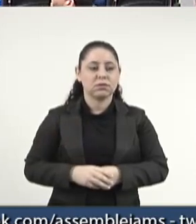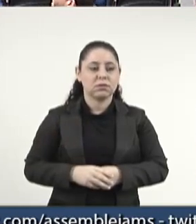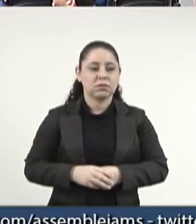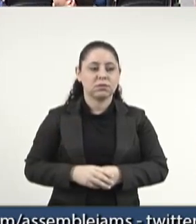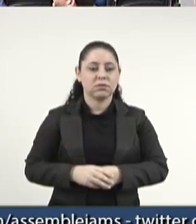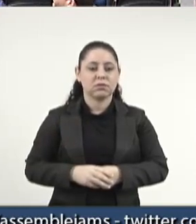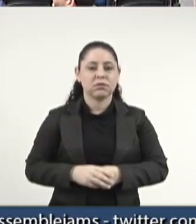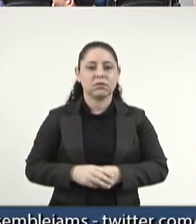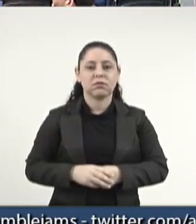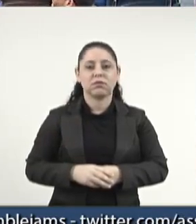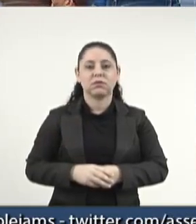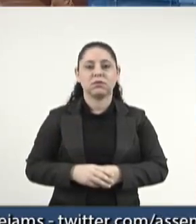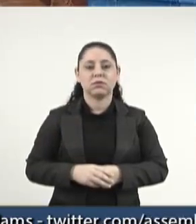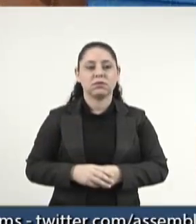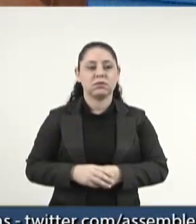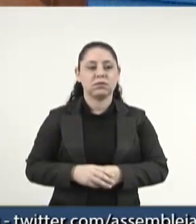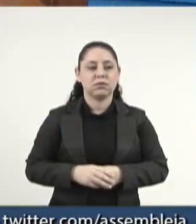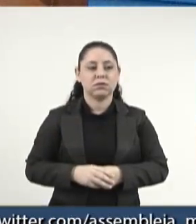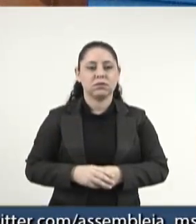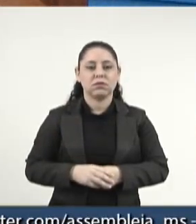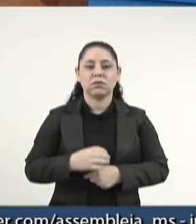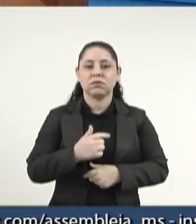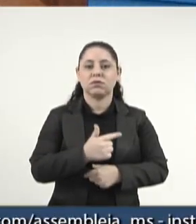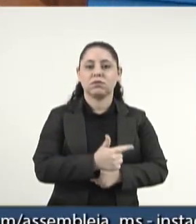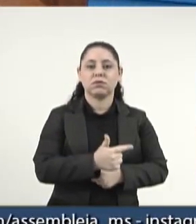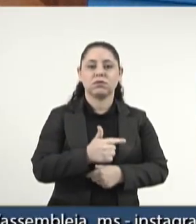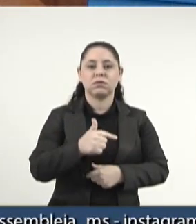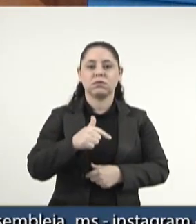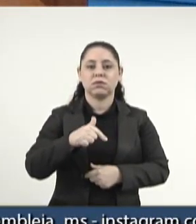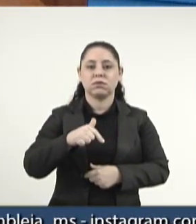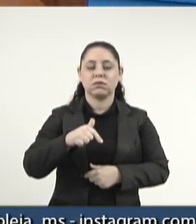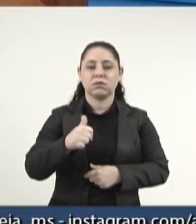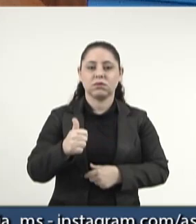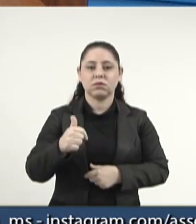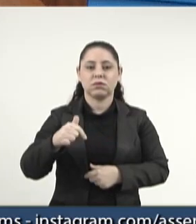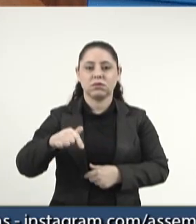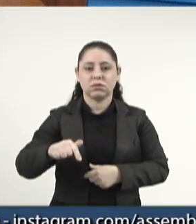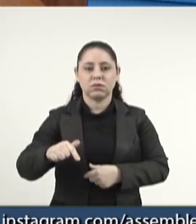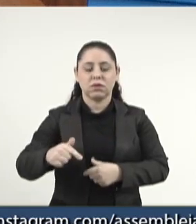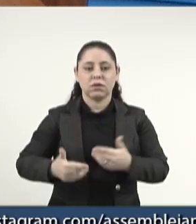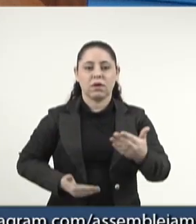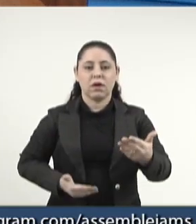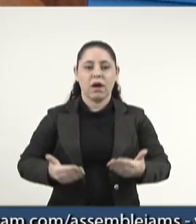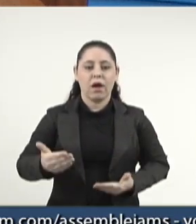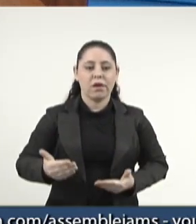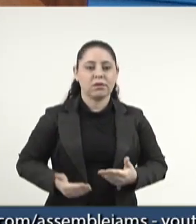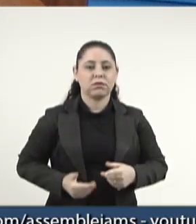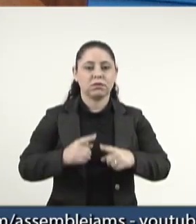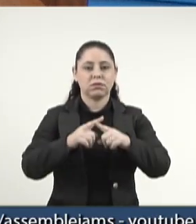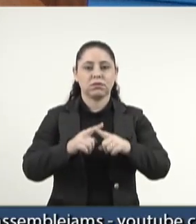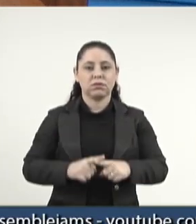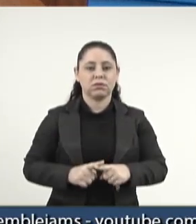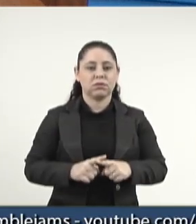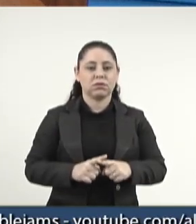Deputado Zé Teixeira, a conta é em 217 mil servidores segurados.